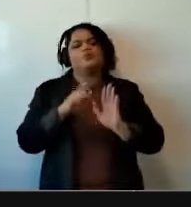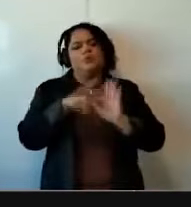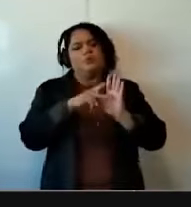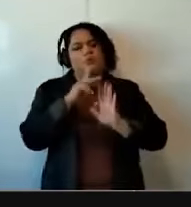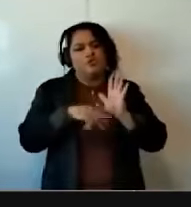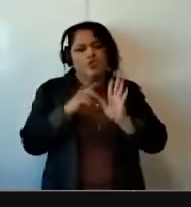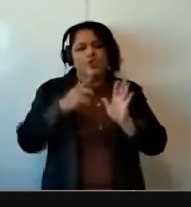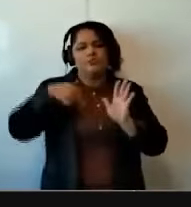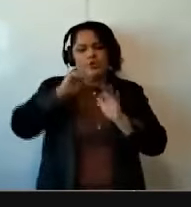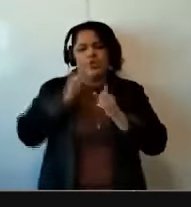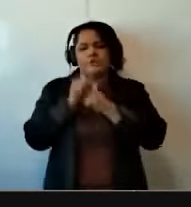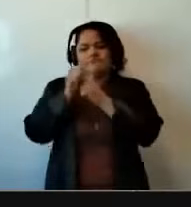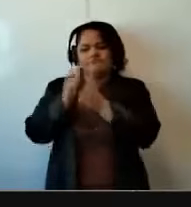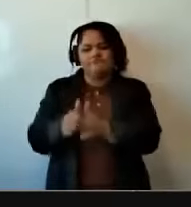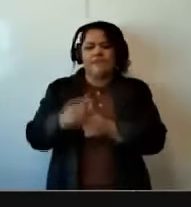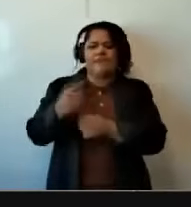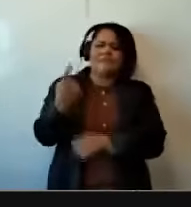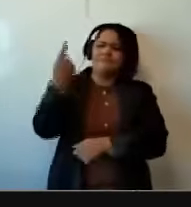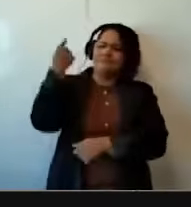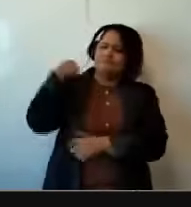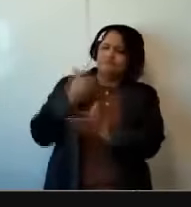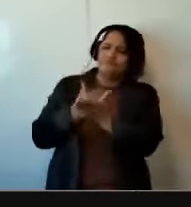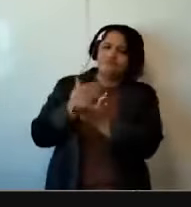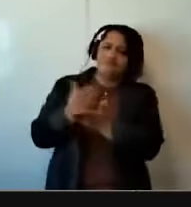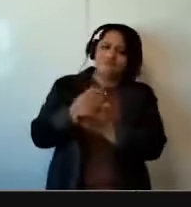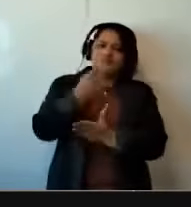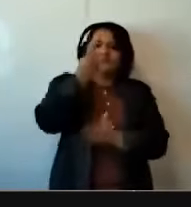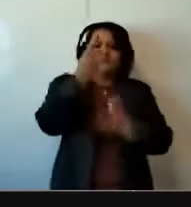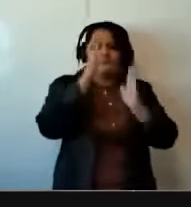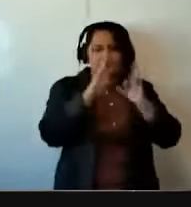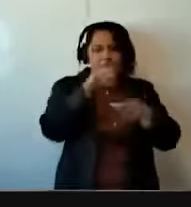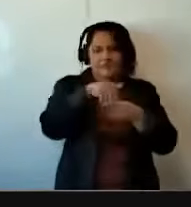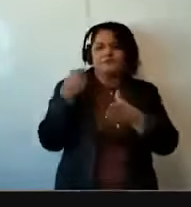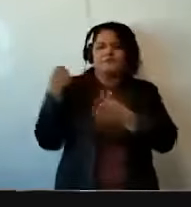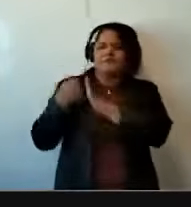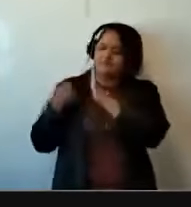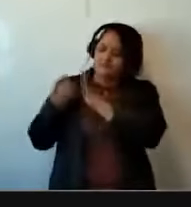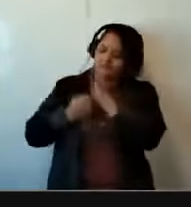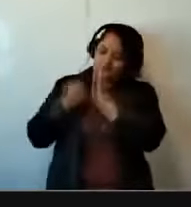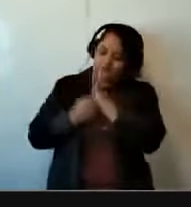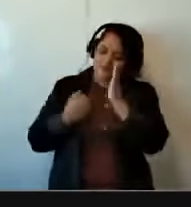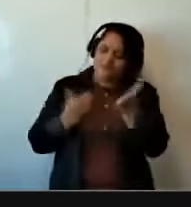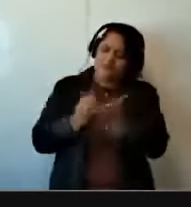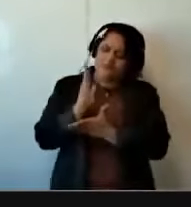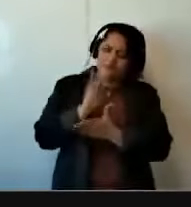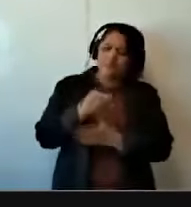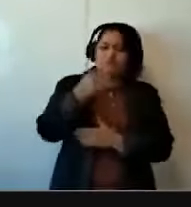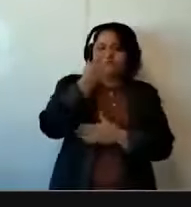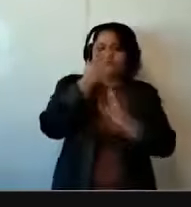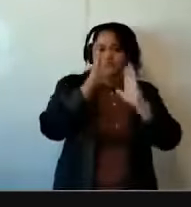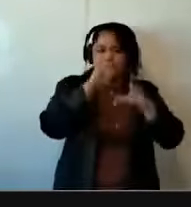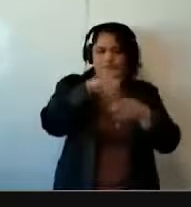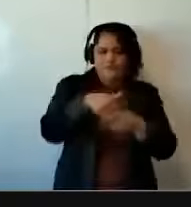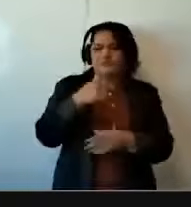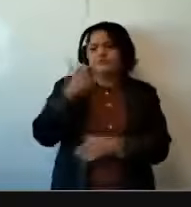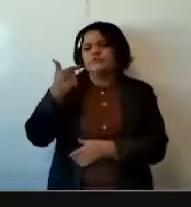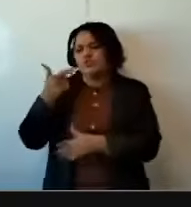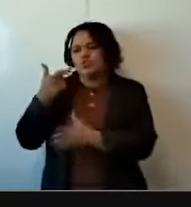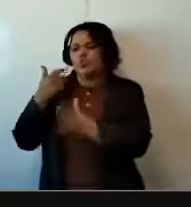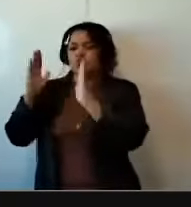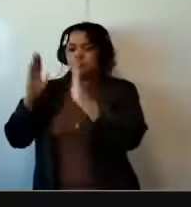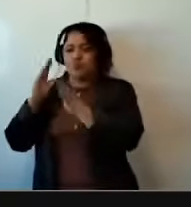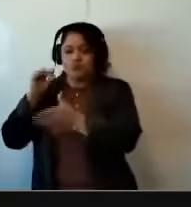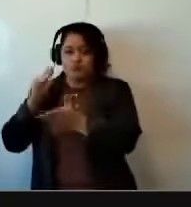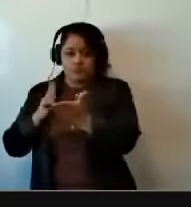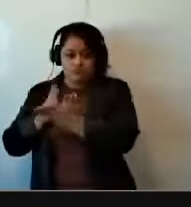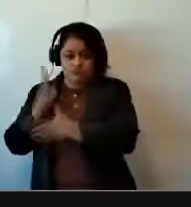foi pautado aqui em primeiro turno, a luta que foi, vereador, poder aprovar em primeiro turno, depois da segunda luta, no segundo turno, que realmente na